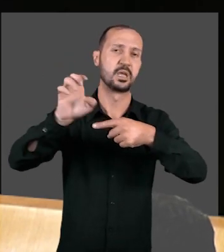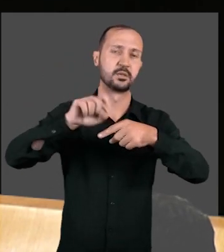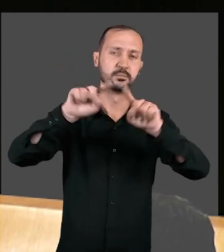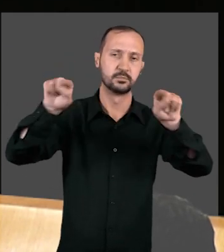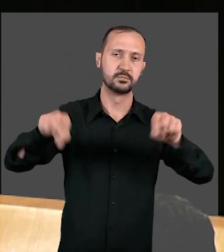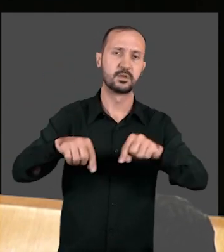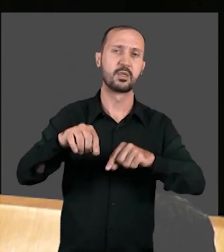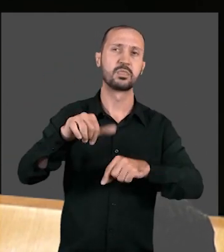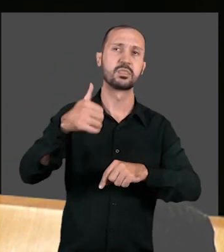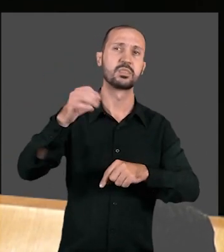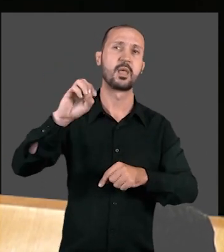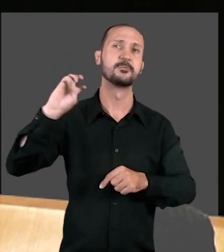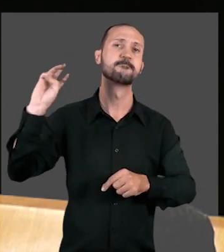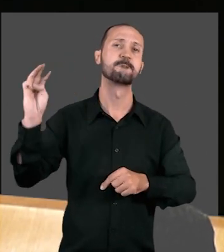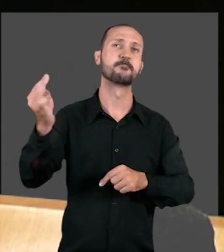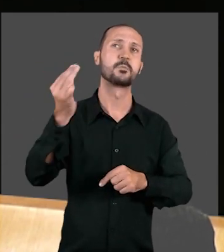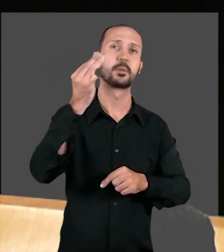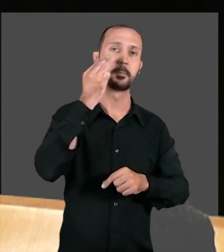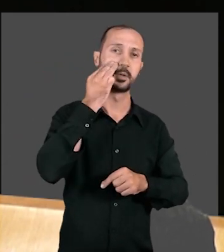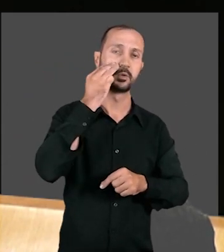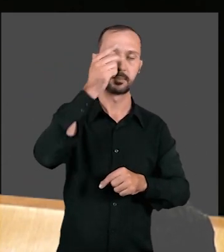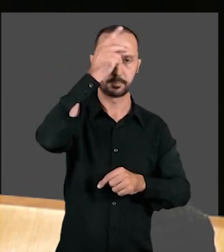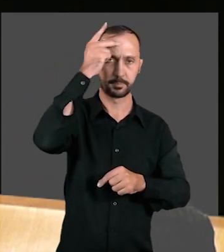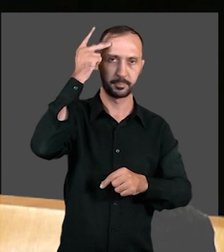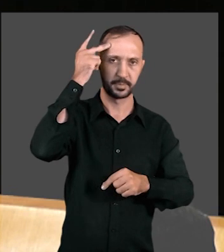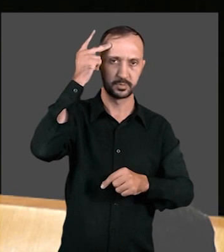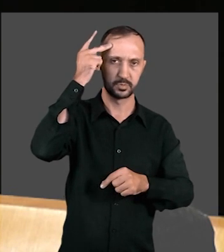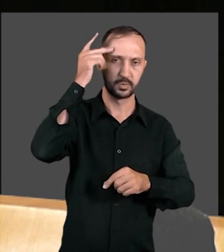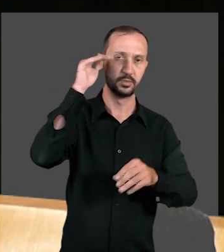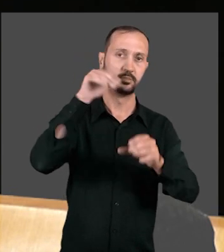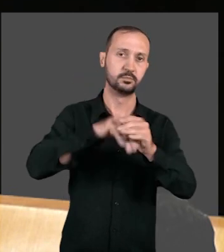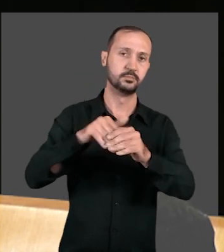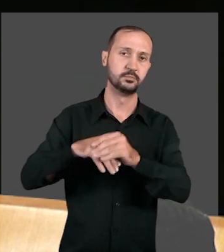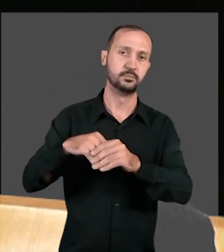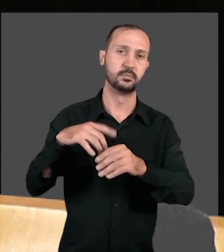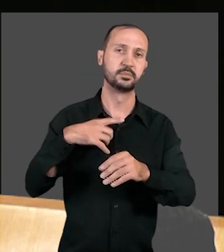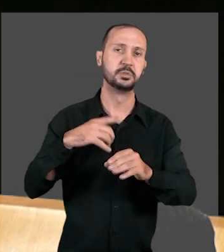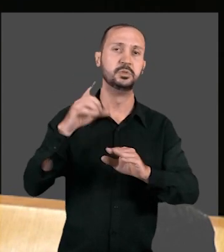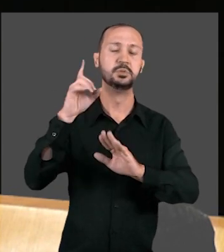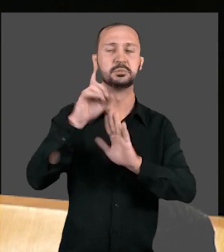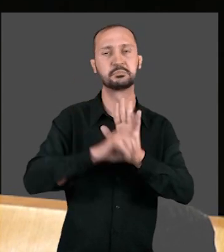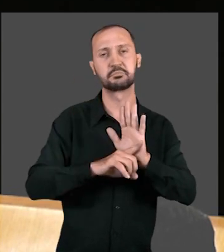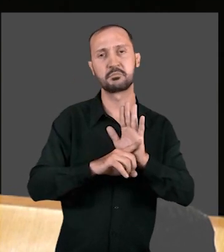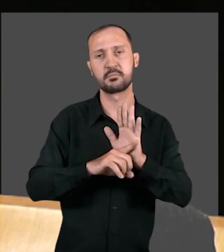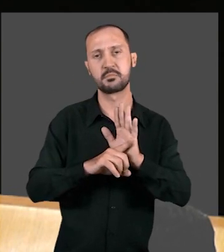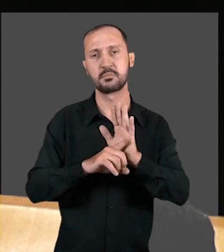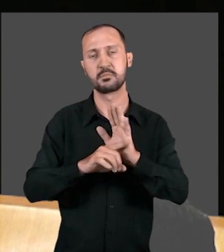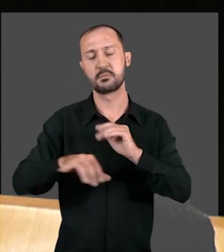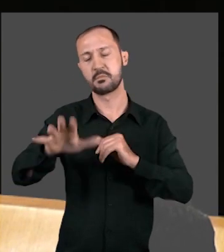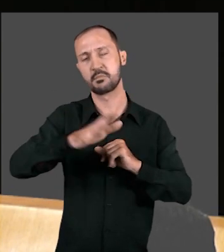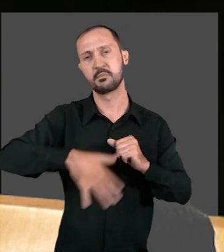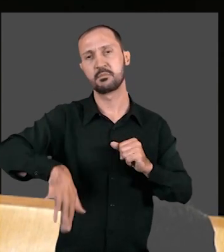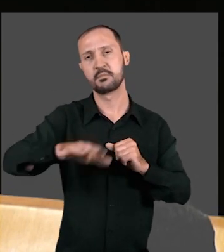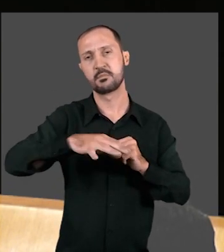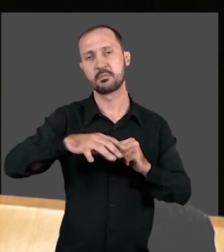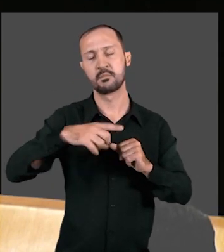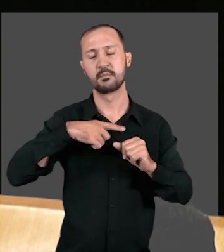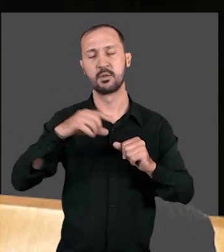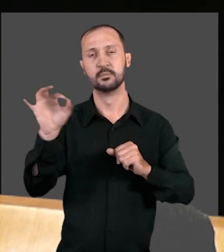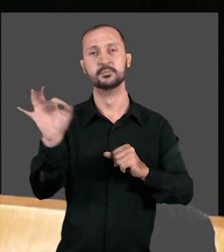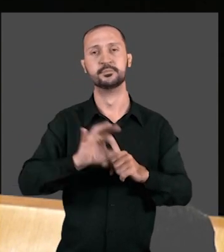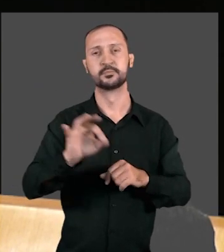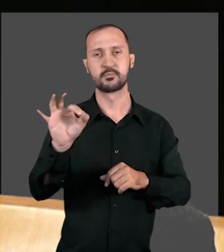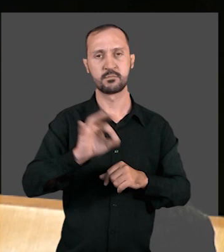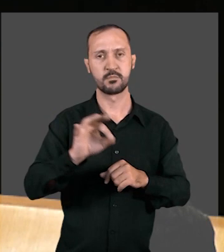tenha 10 milhões de eleitores e tenha direito de fazer, pelo sistema distrital, ou pela